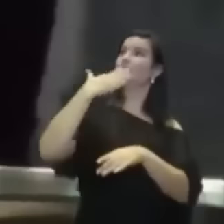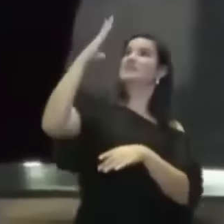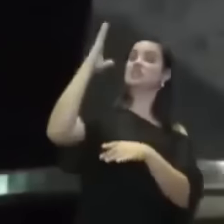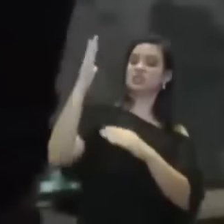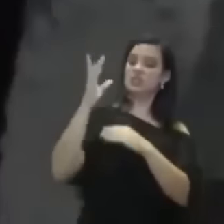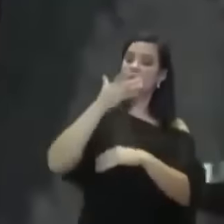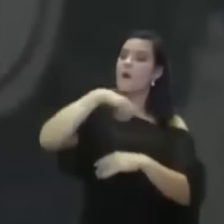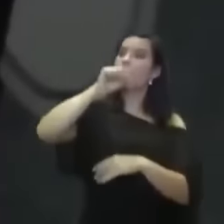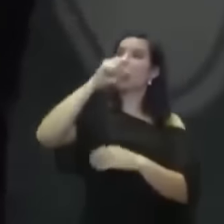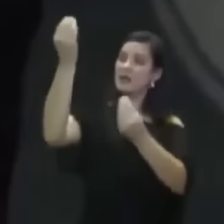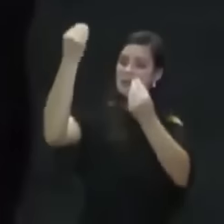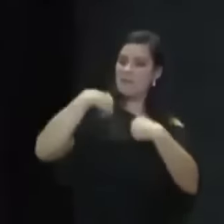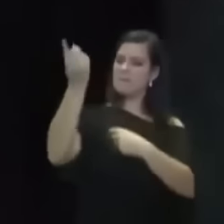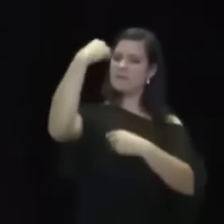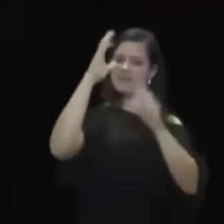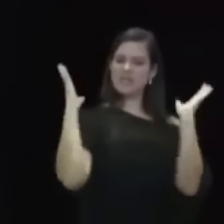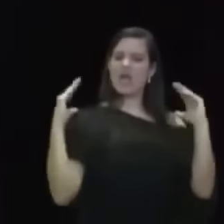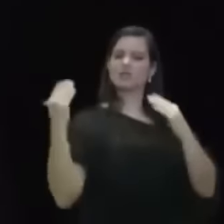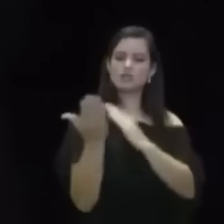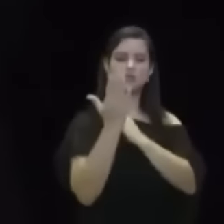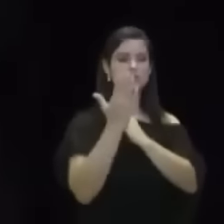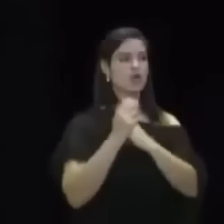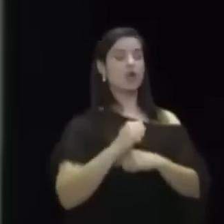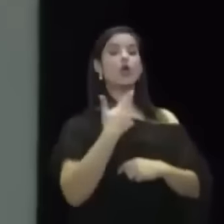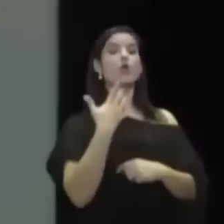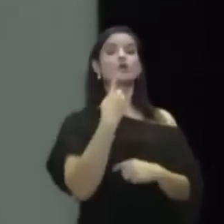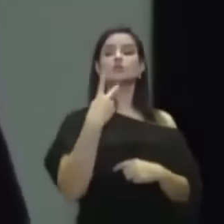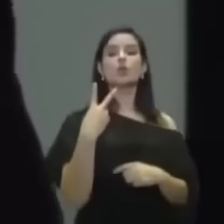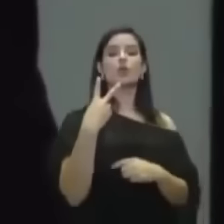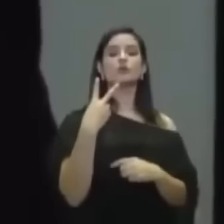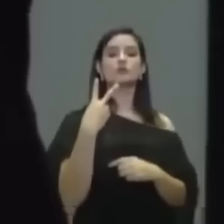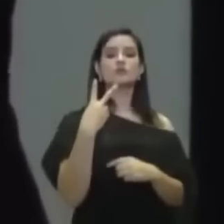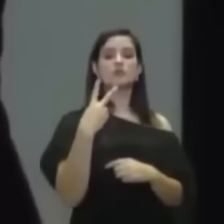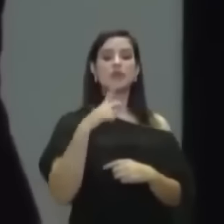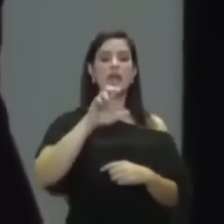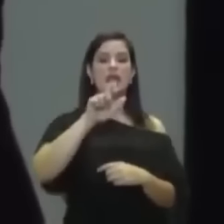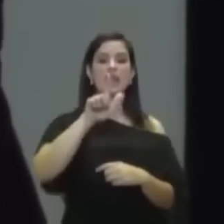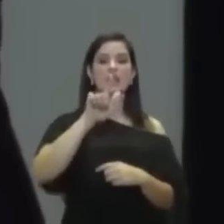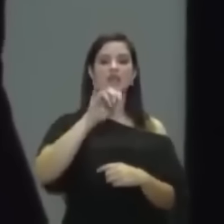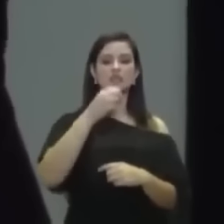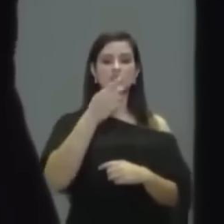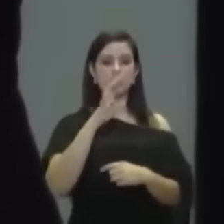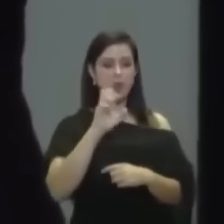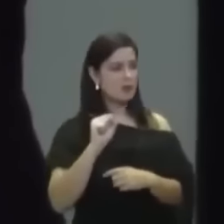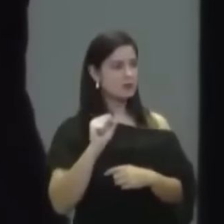mandaria mais de 12 legiões de anjos. Quantos são 12 legiões de anjos? 72 mil